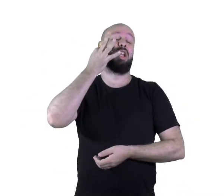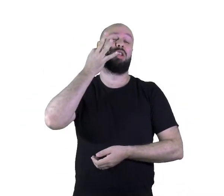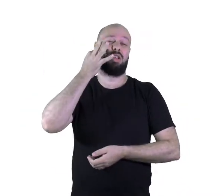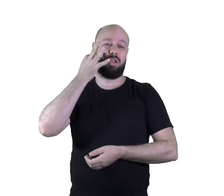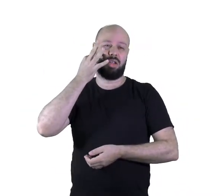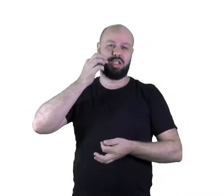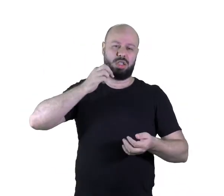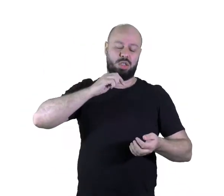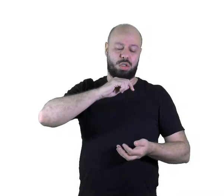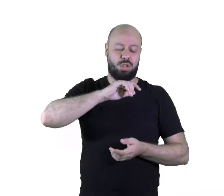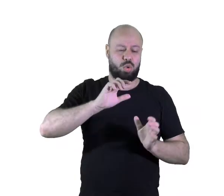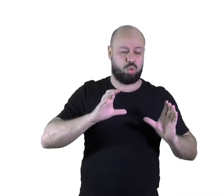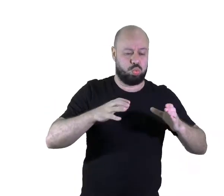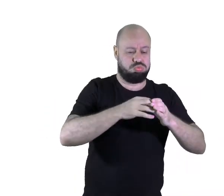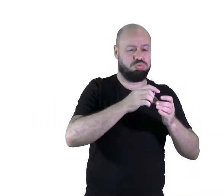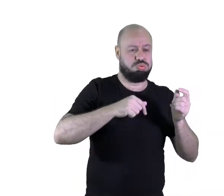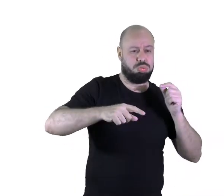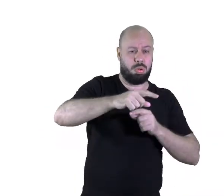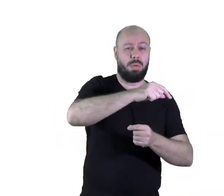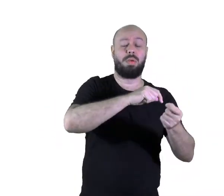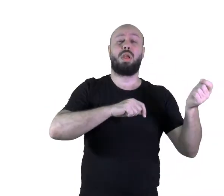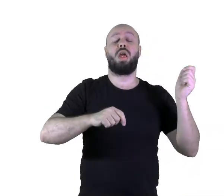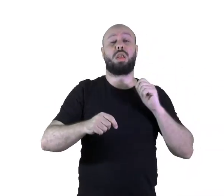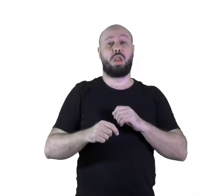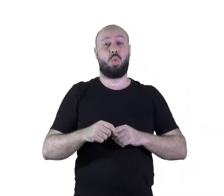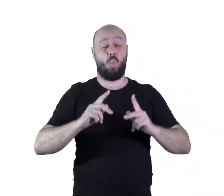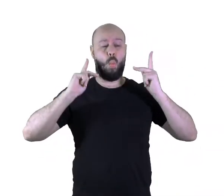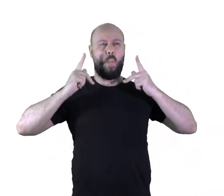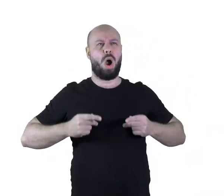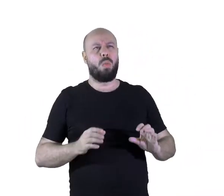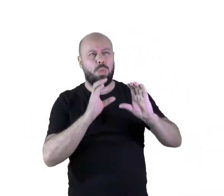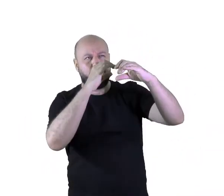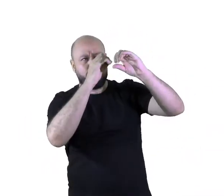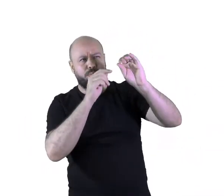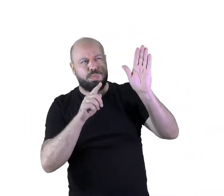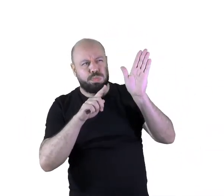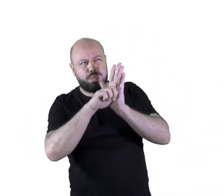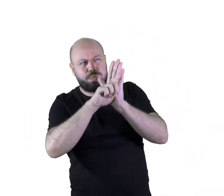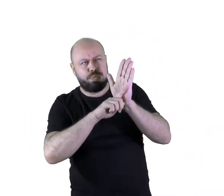ser humano foi capaz de enxergar, Então, imaginem,